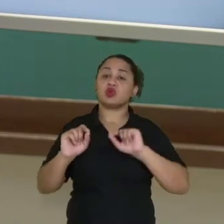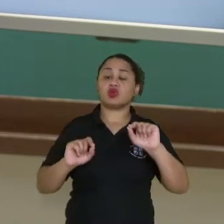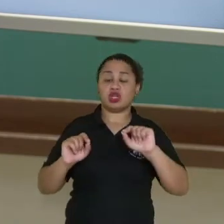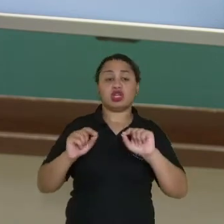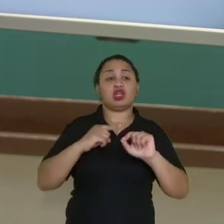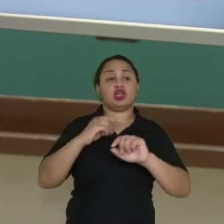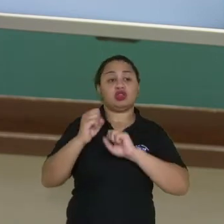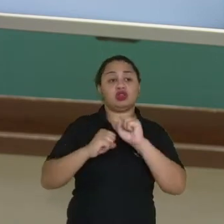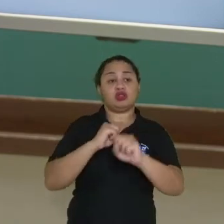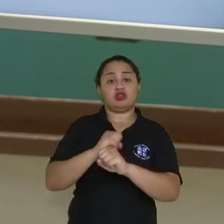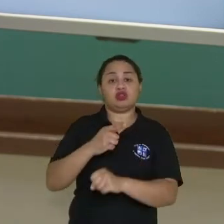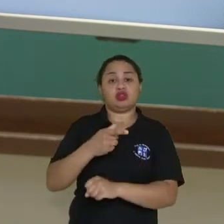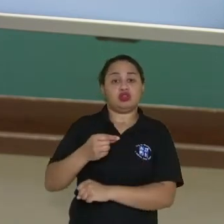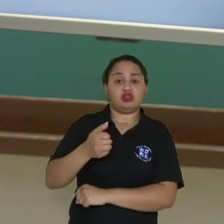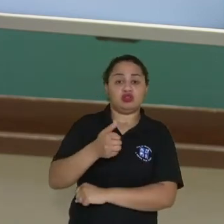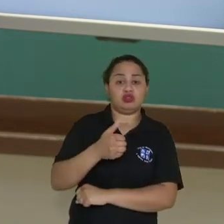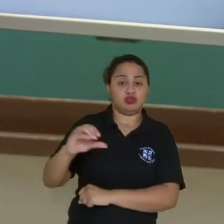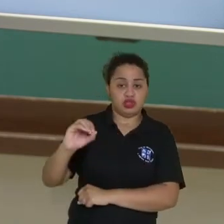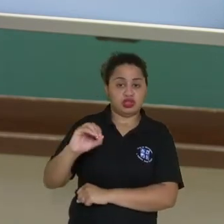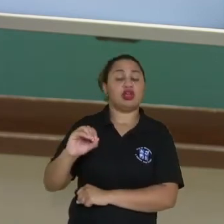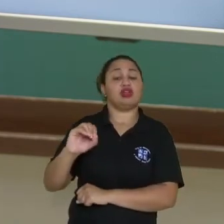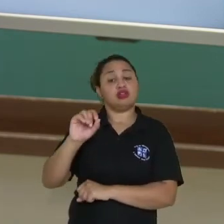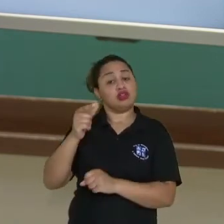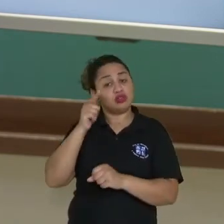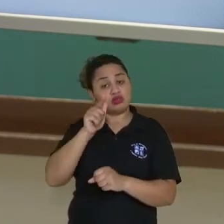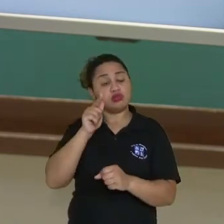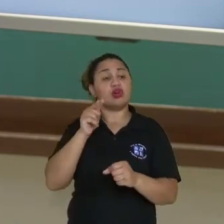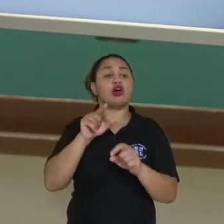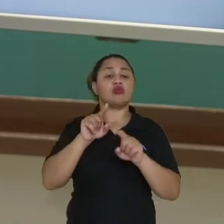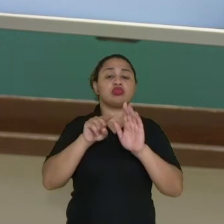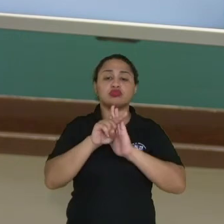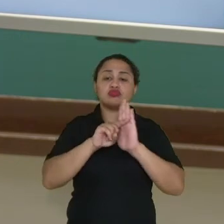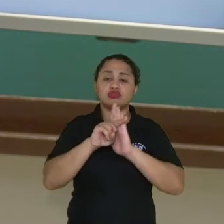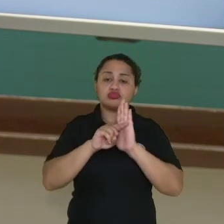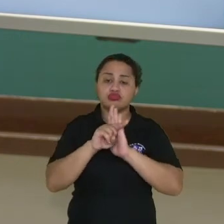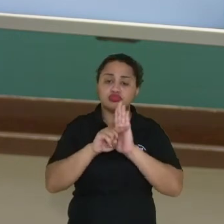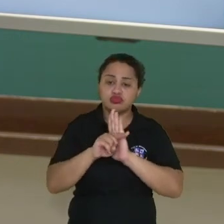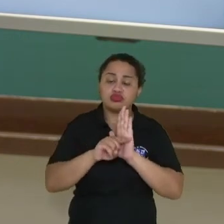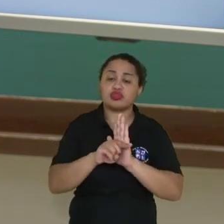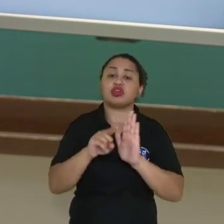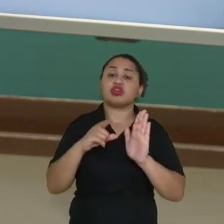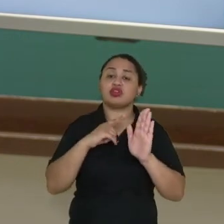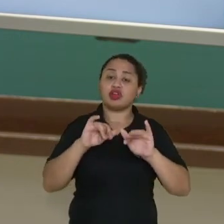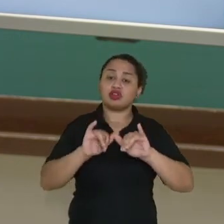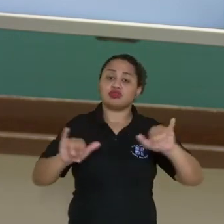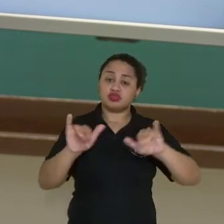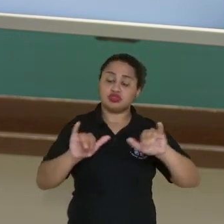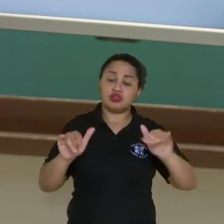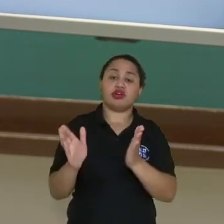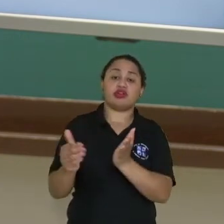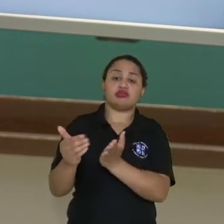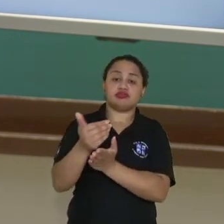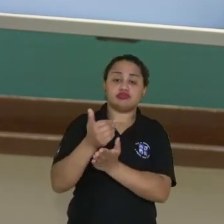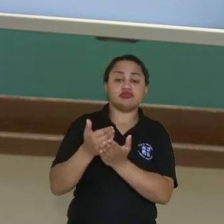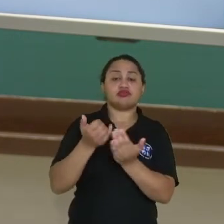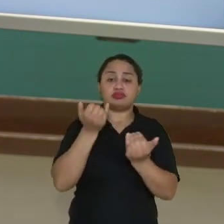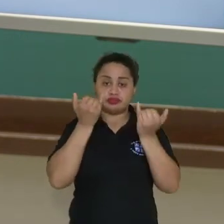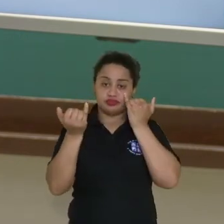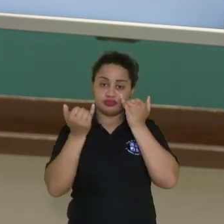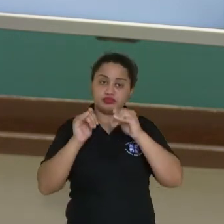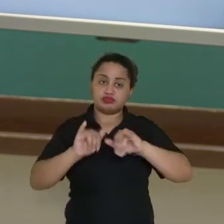de 2010, né, então foi constatado isso por meio de uma pesquisa científica e divulgado, né, os dados divulgados pelo IBGE